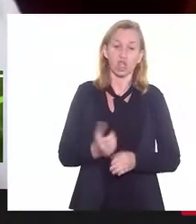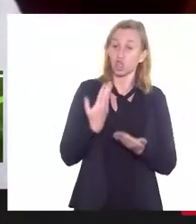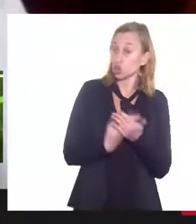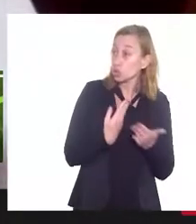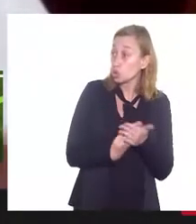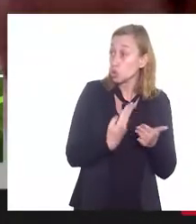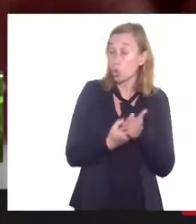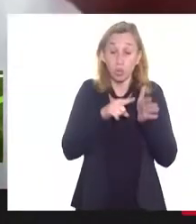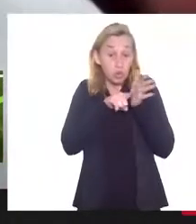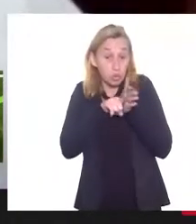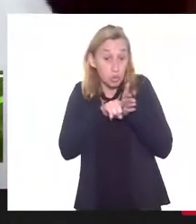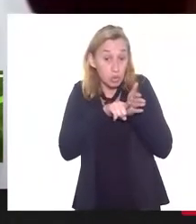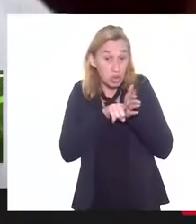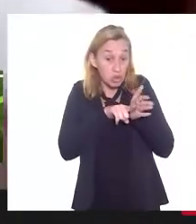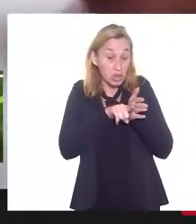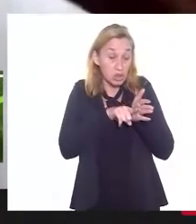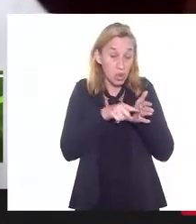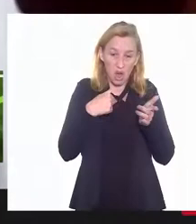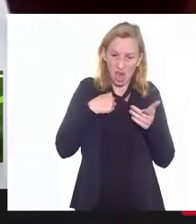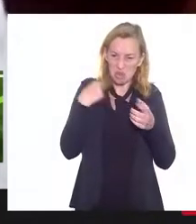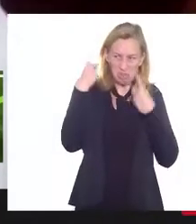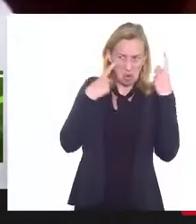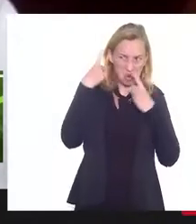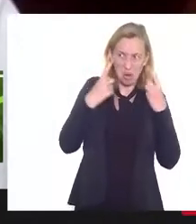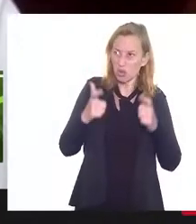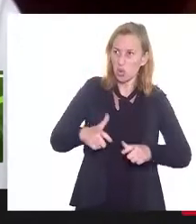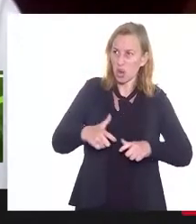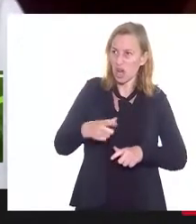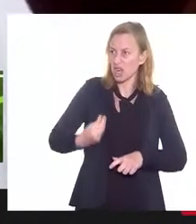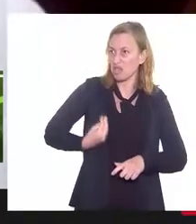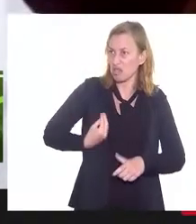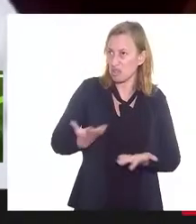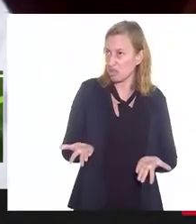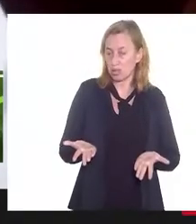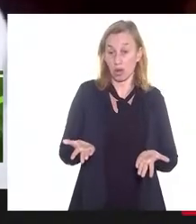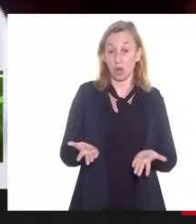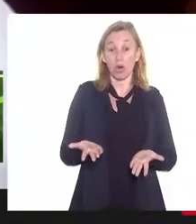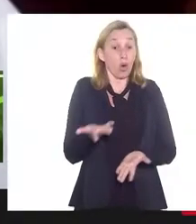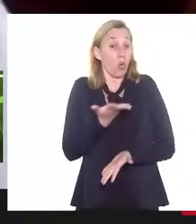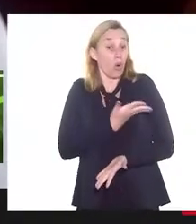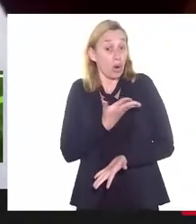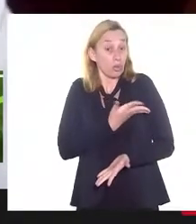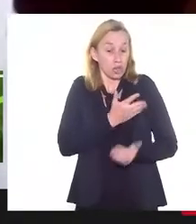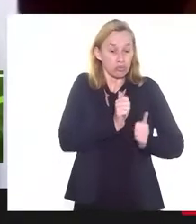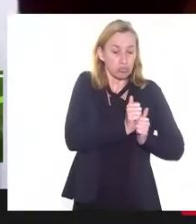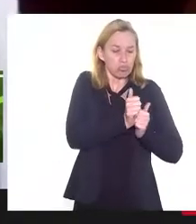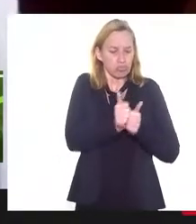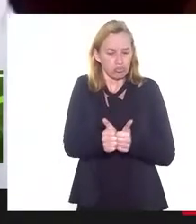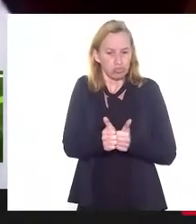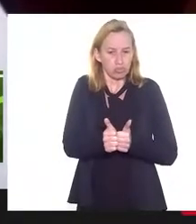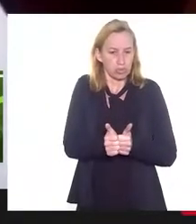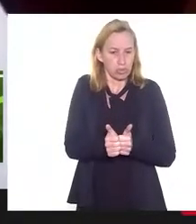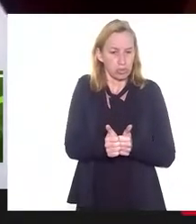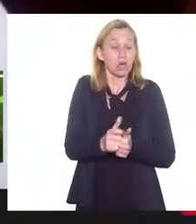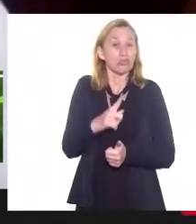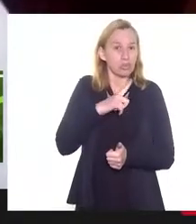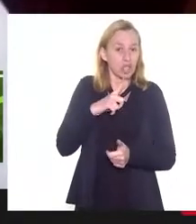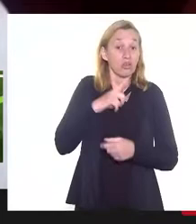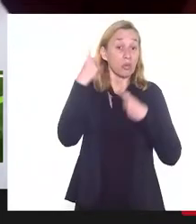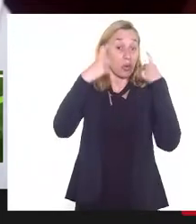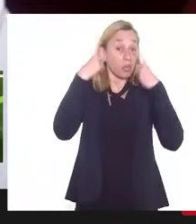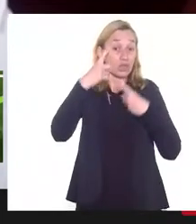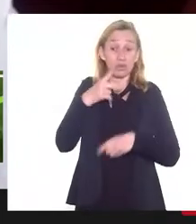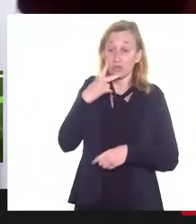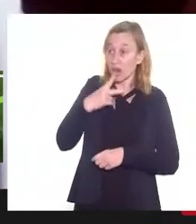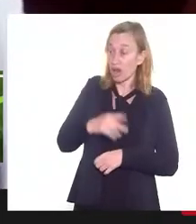estudioso, pesquisador, não me preocupei aonde eu estava. E um amigo que me acompanhou teve a preocupação de